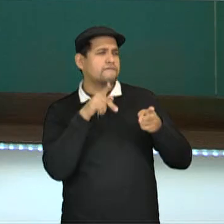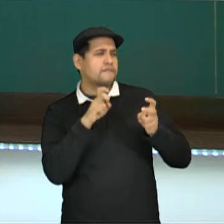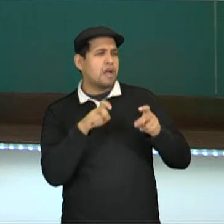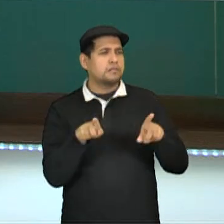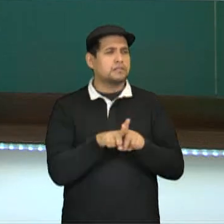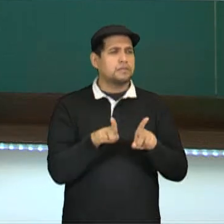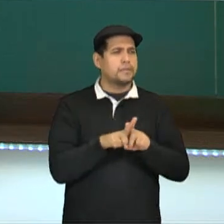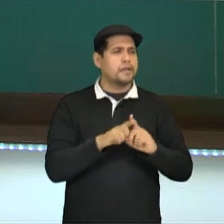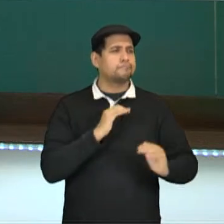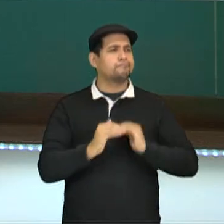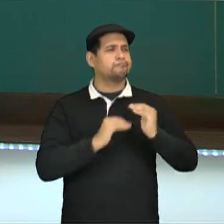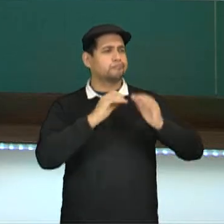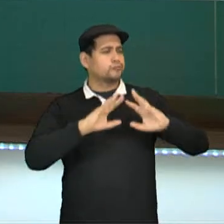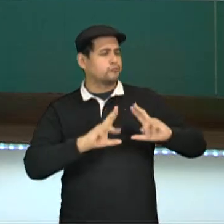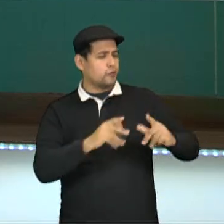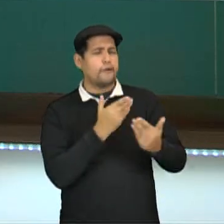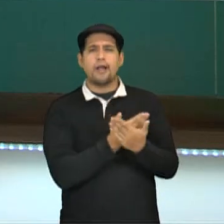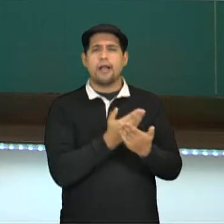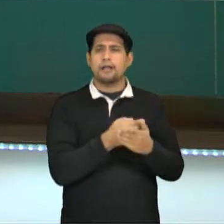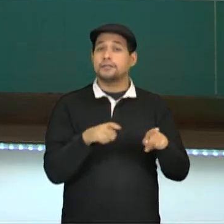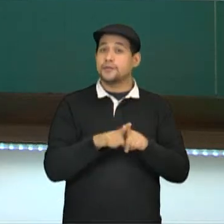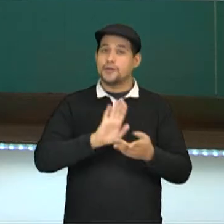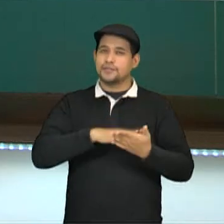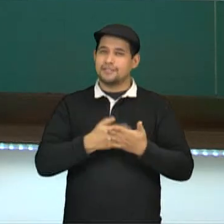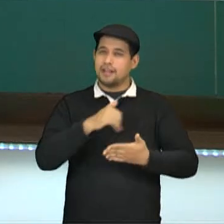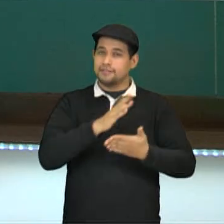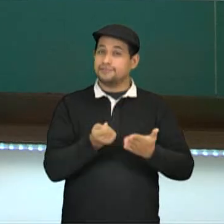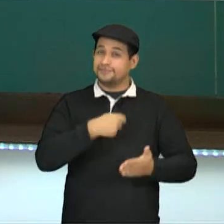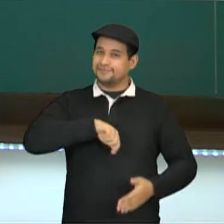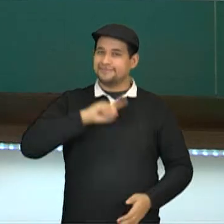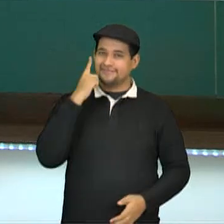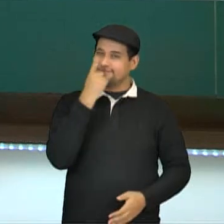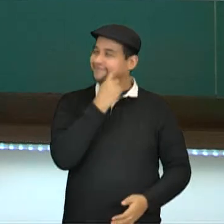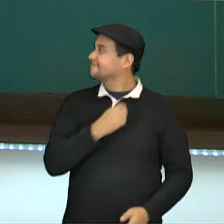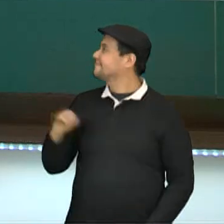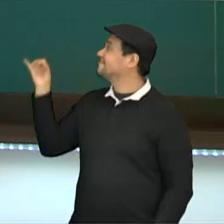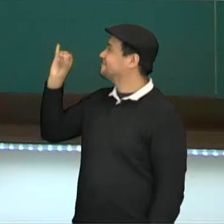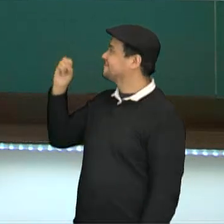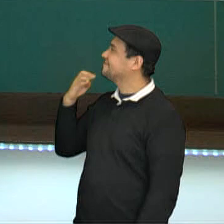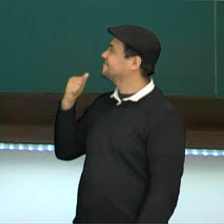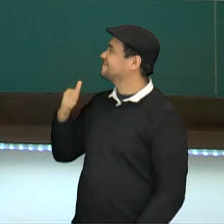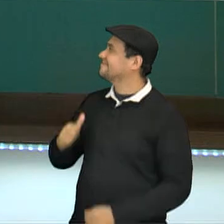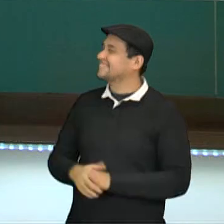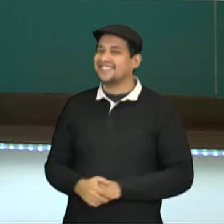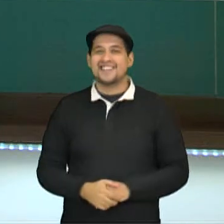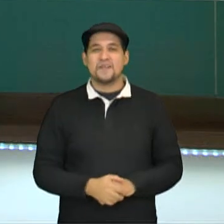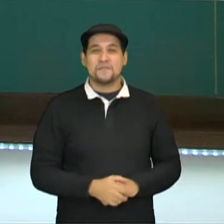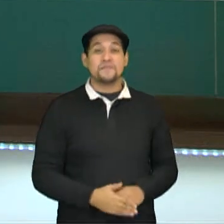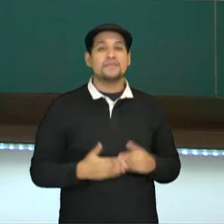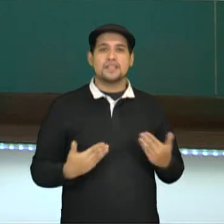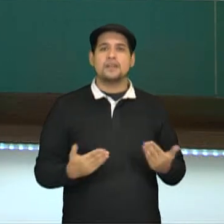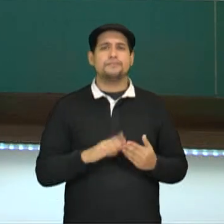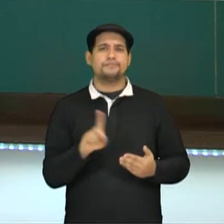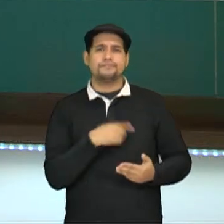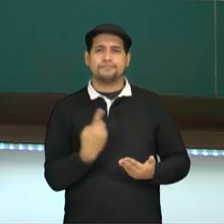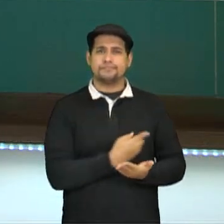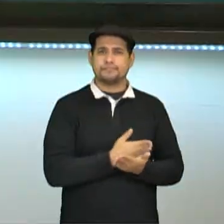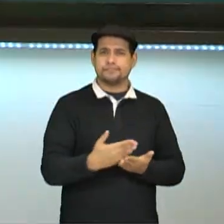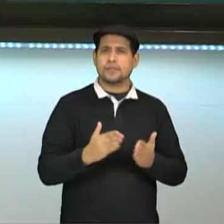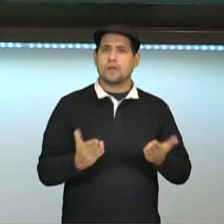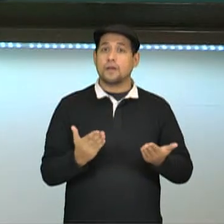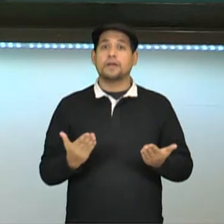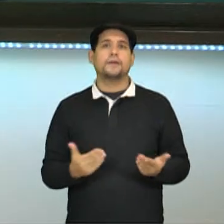gente durante toda essa aula como nosso intérprete é o Kelvin, né? Então, gente, vamos